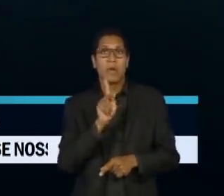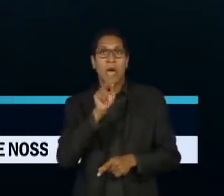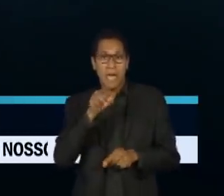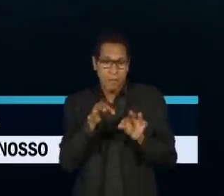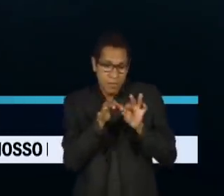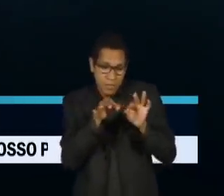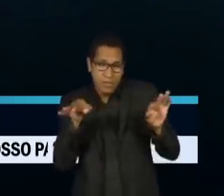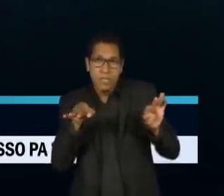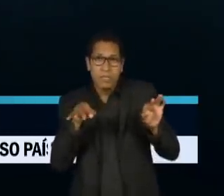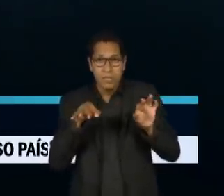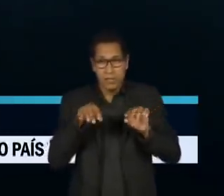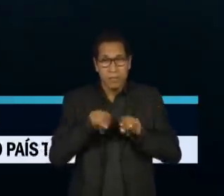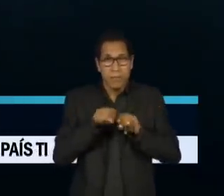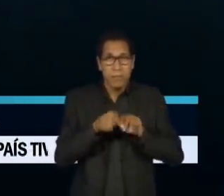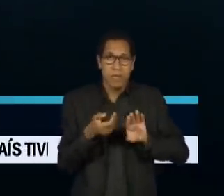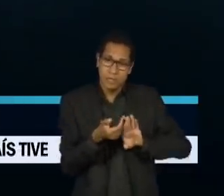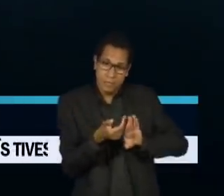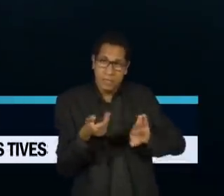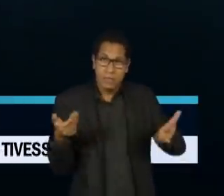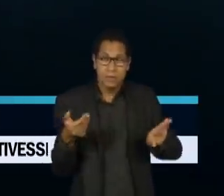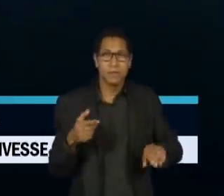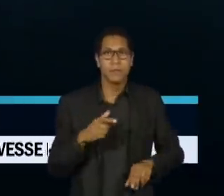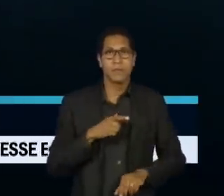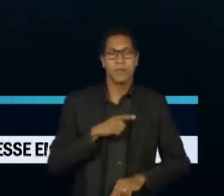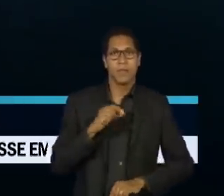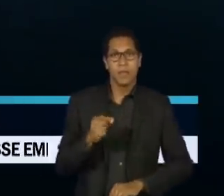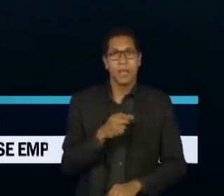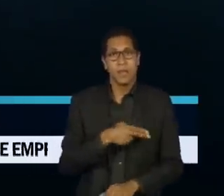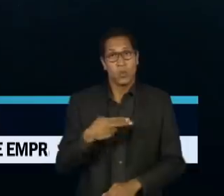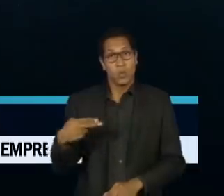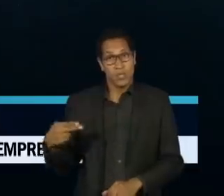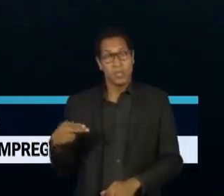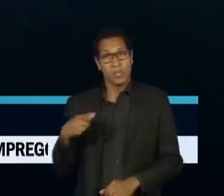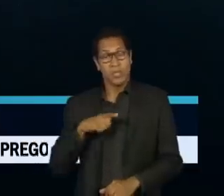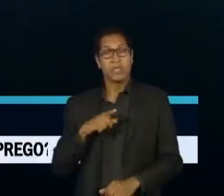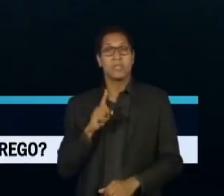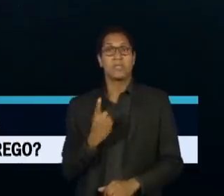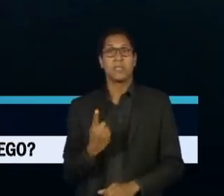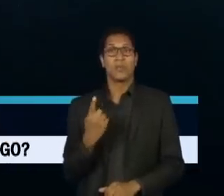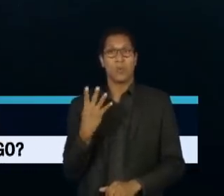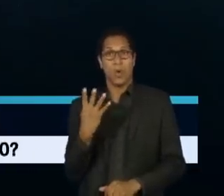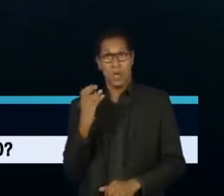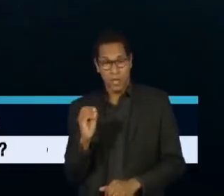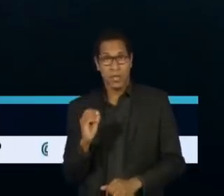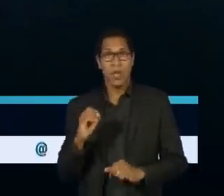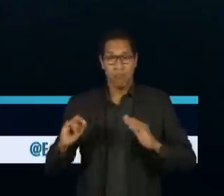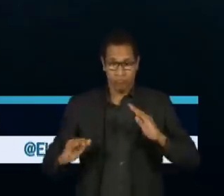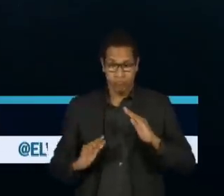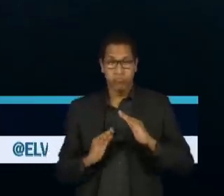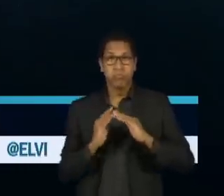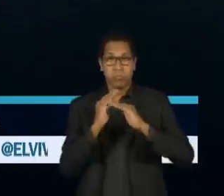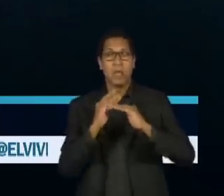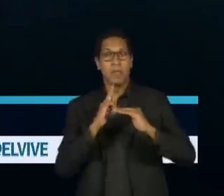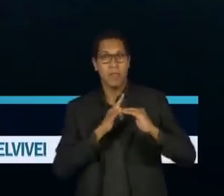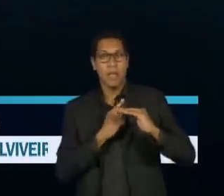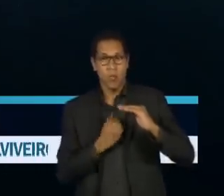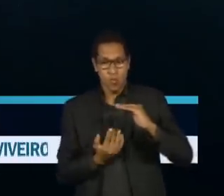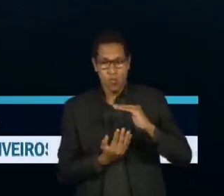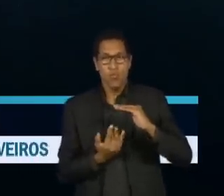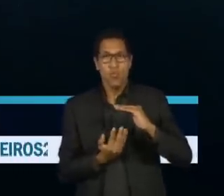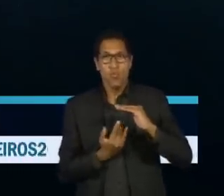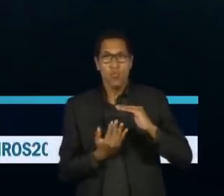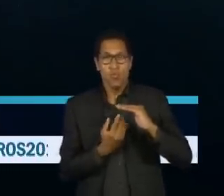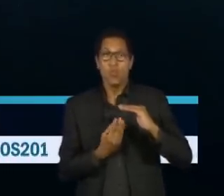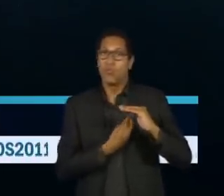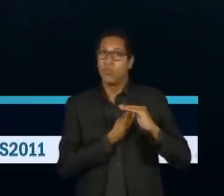da cratera. A Indonésia tem cerca de 140 vulcões, a maioria deles está ativa. Esta é a segunda vez este ano que este